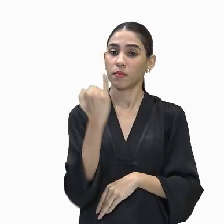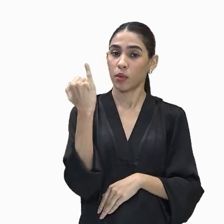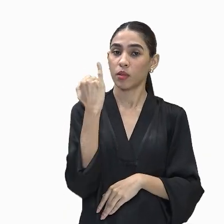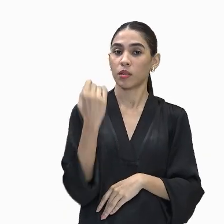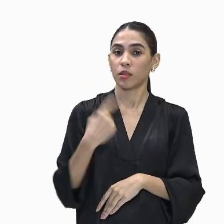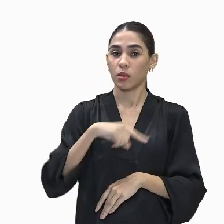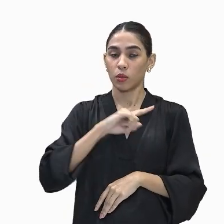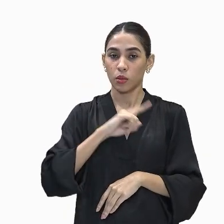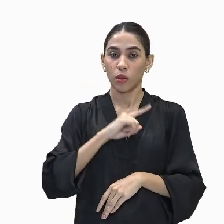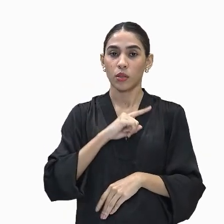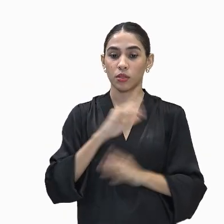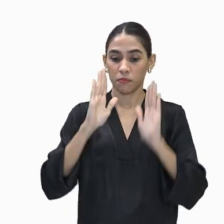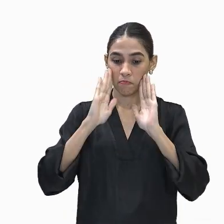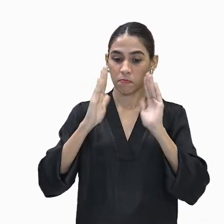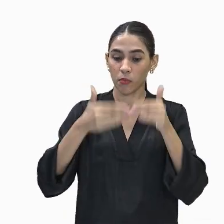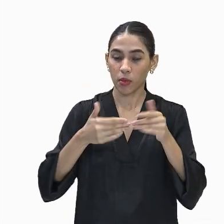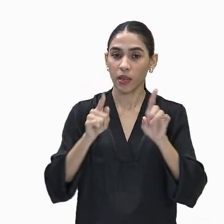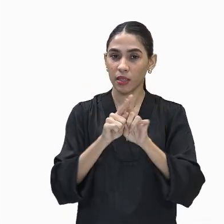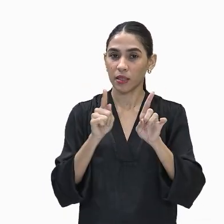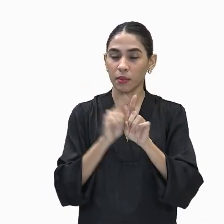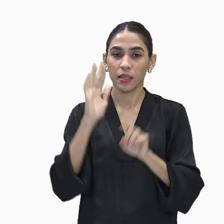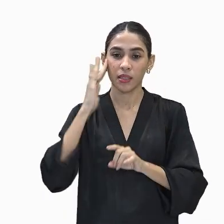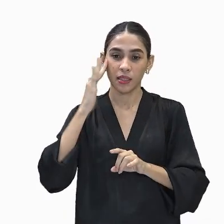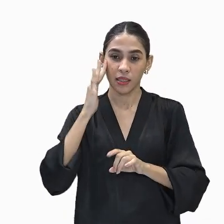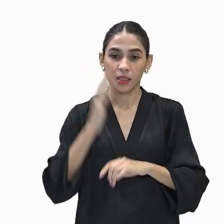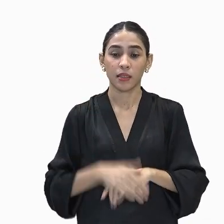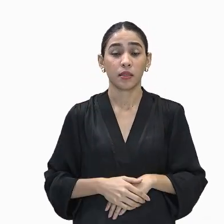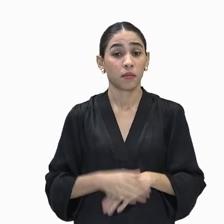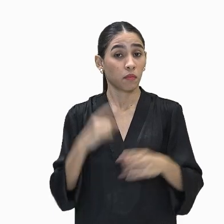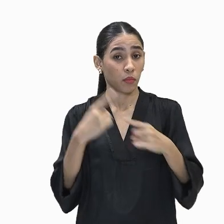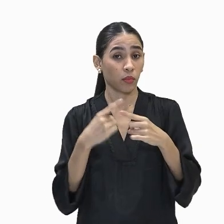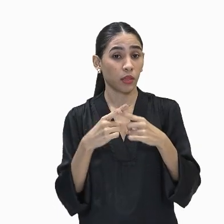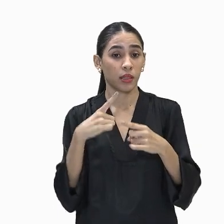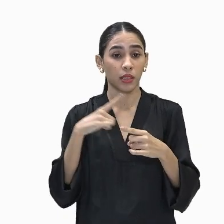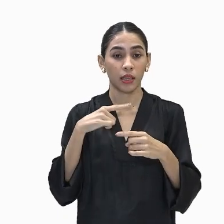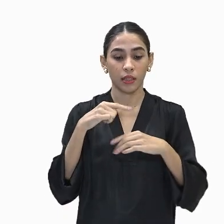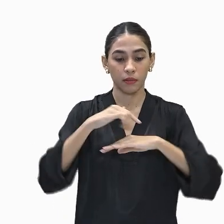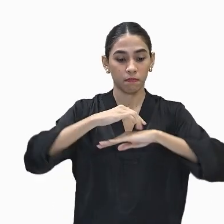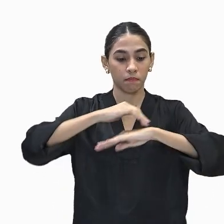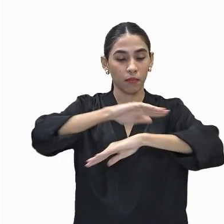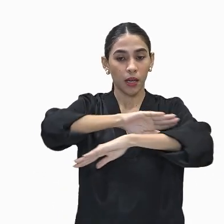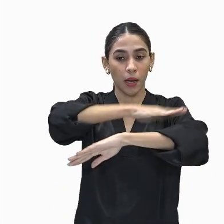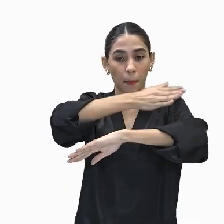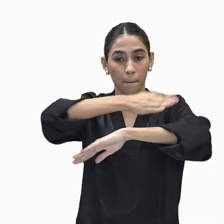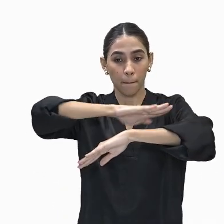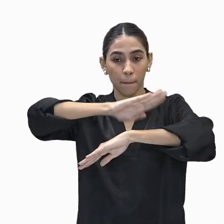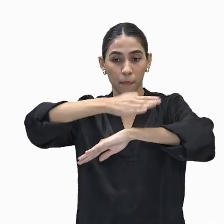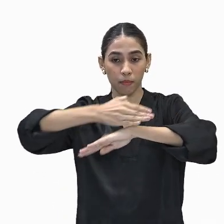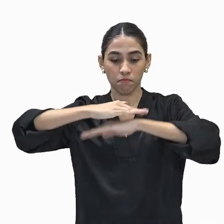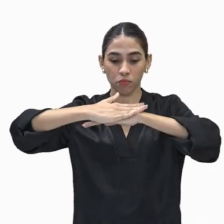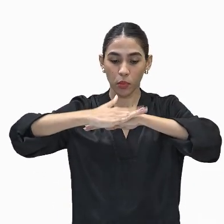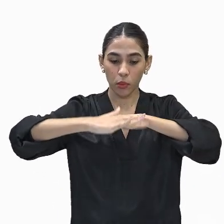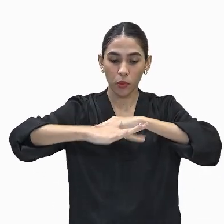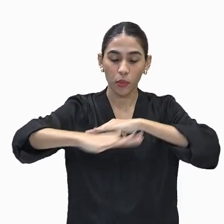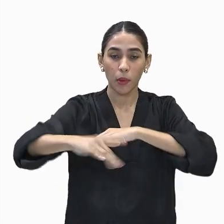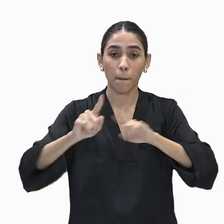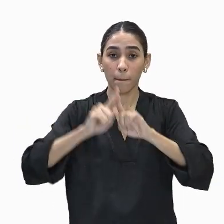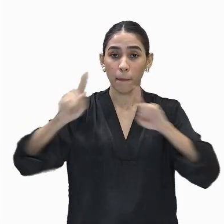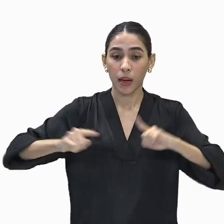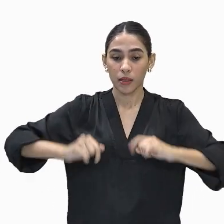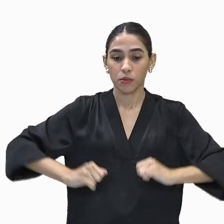a gente identificar esse bioma é porque ela tem essa área plana e no período de bastante chuva